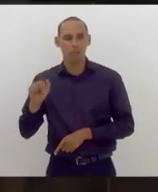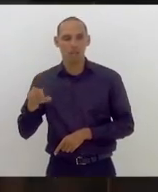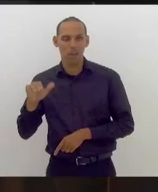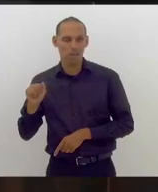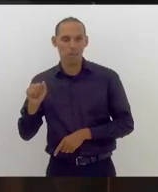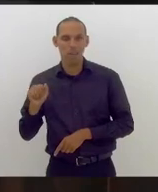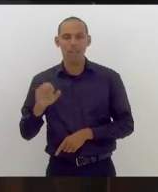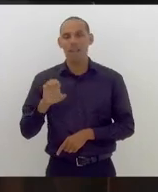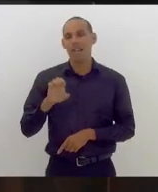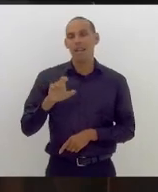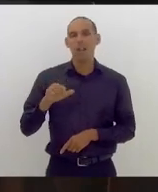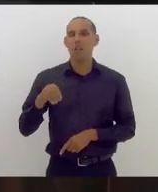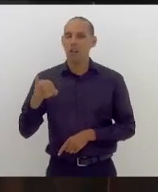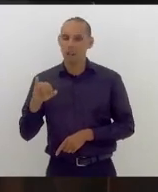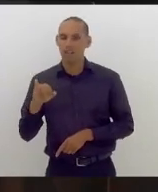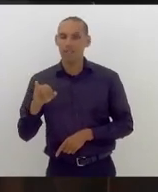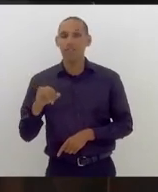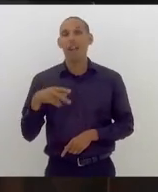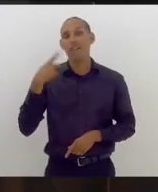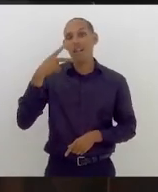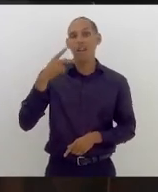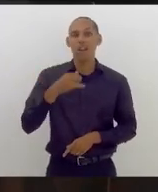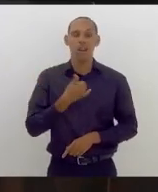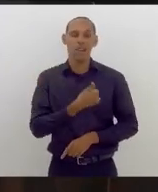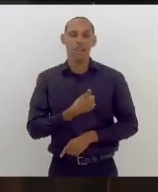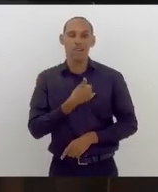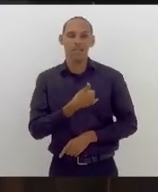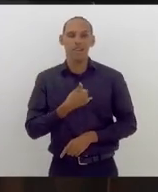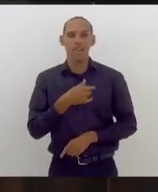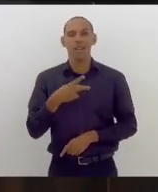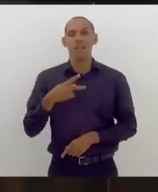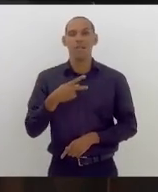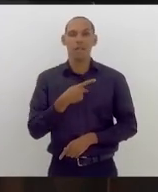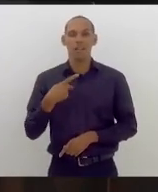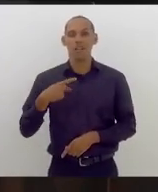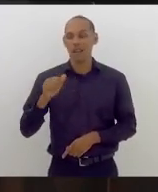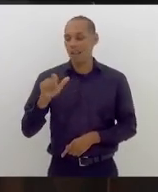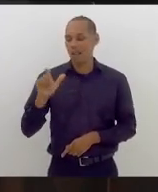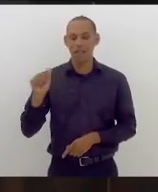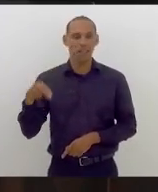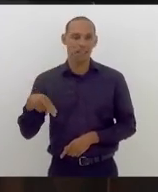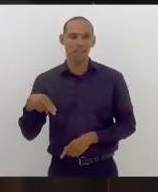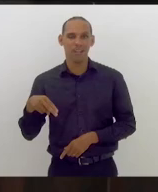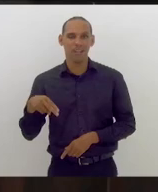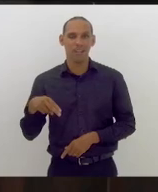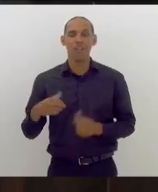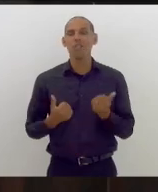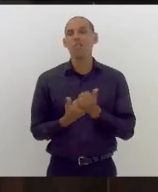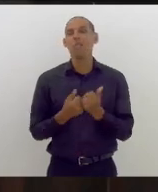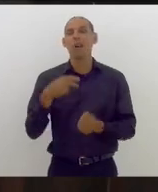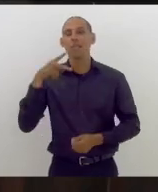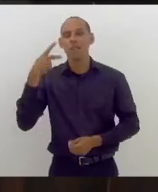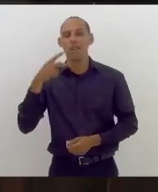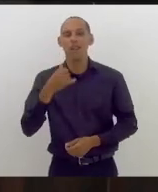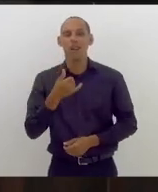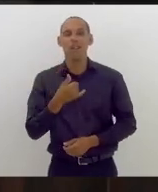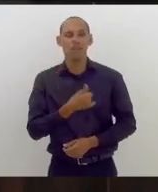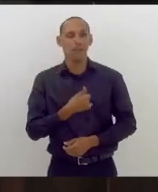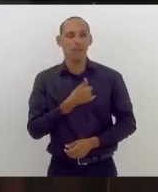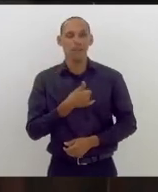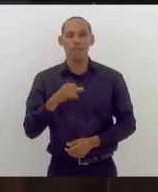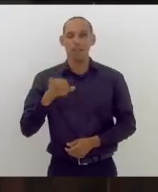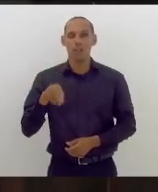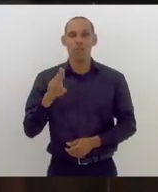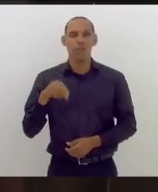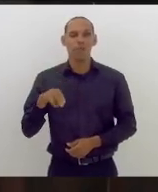vereador da minha cidade, São João de Meriti, querido pastor Alain, obrigado, suplente de vereador de São João de Meriti, Juninho